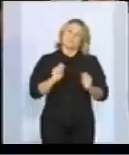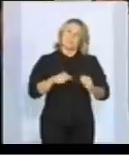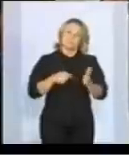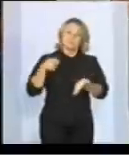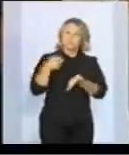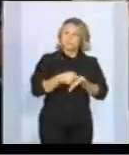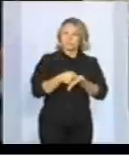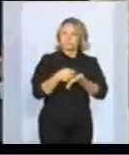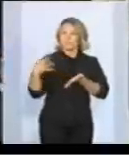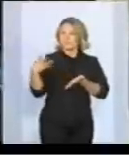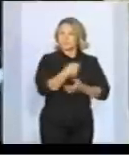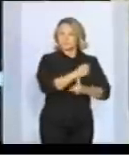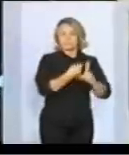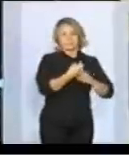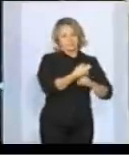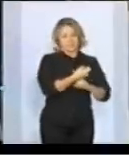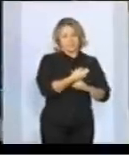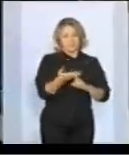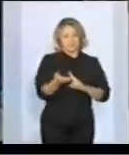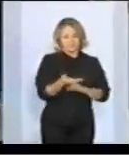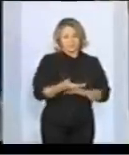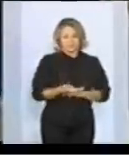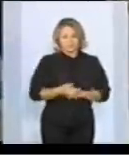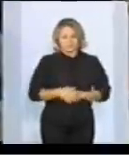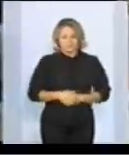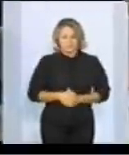quê? Custos para toda a sociedade.